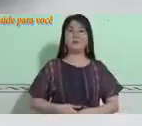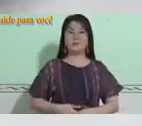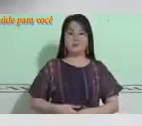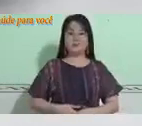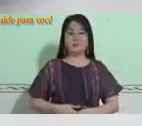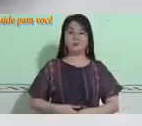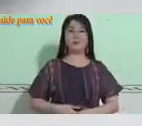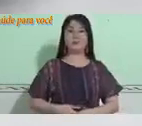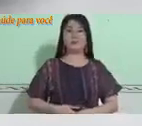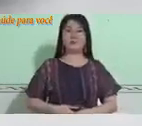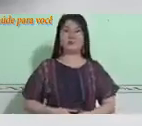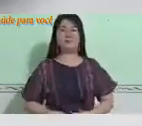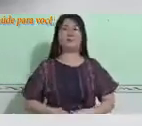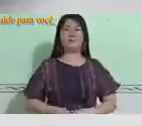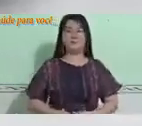pés.